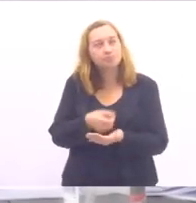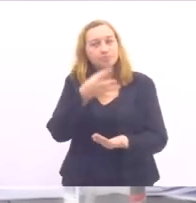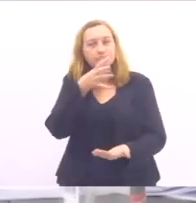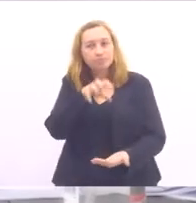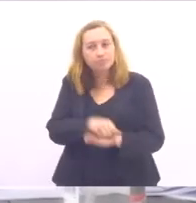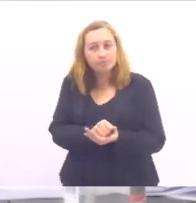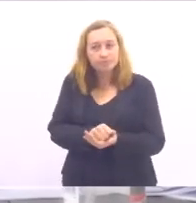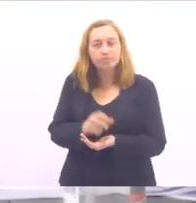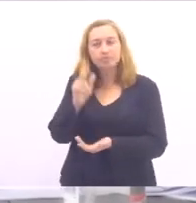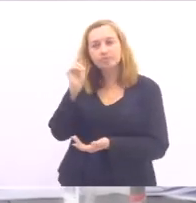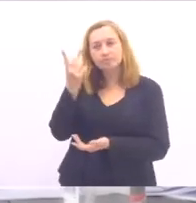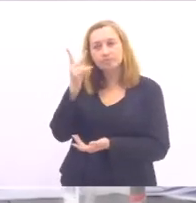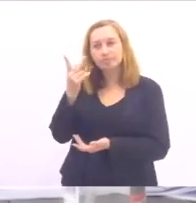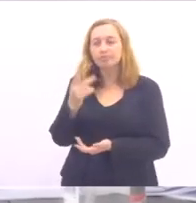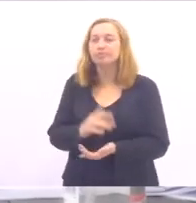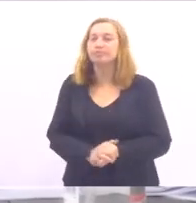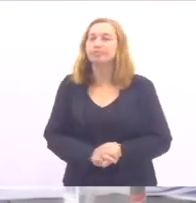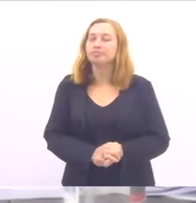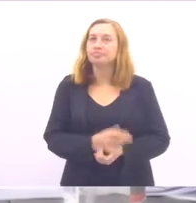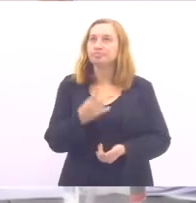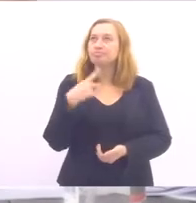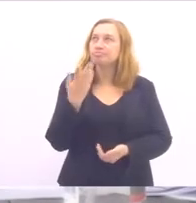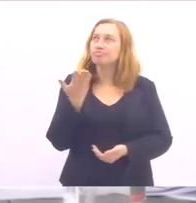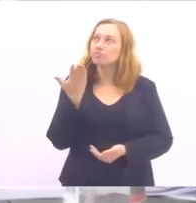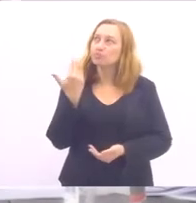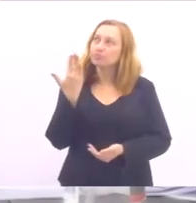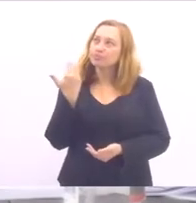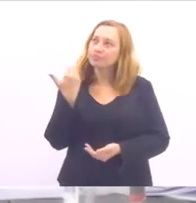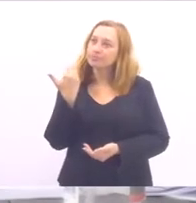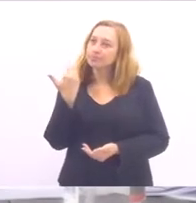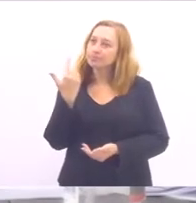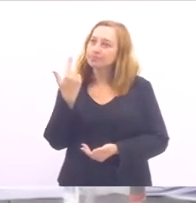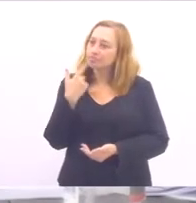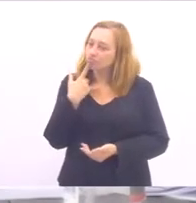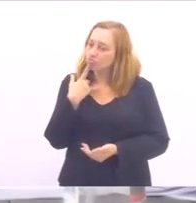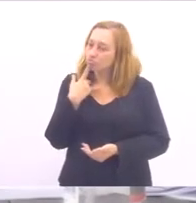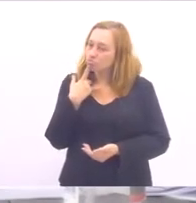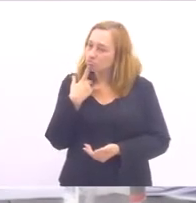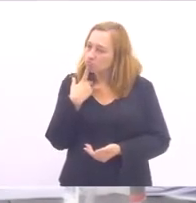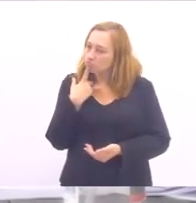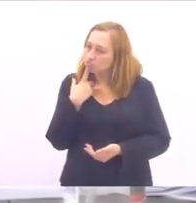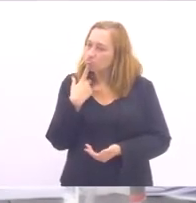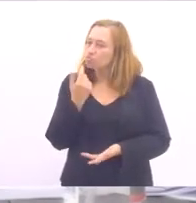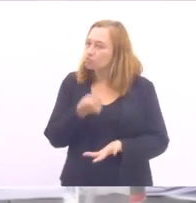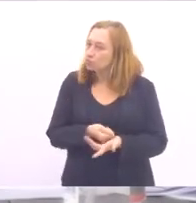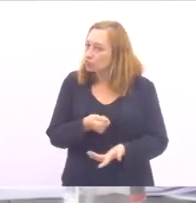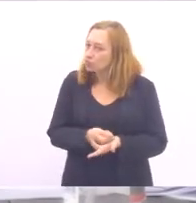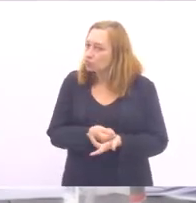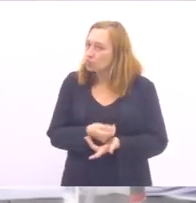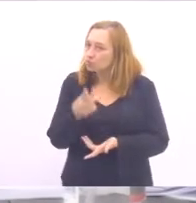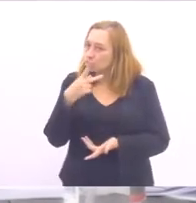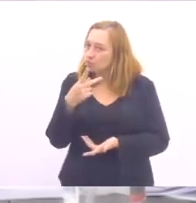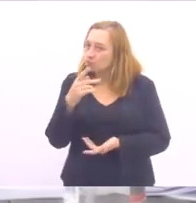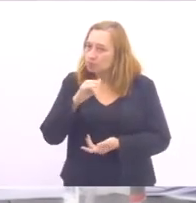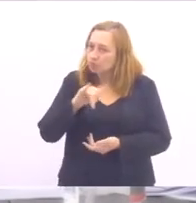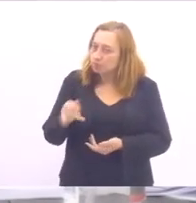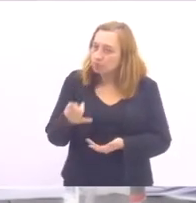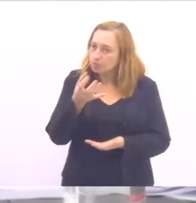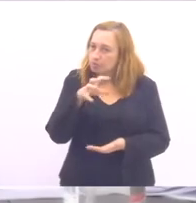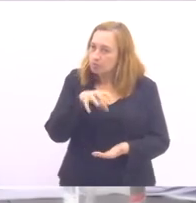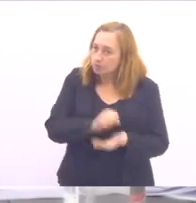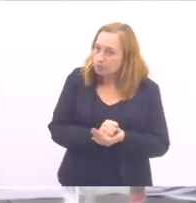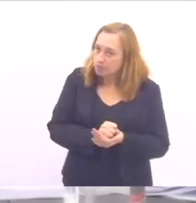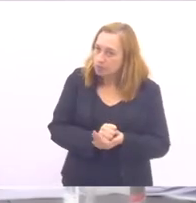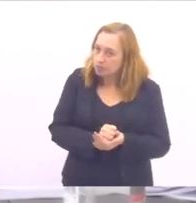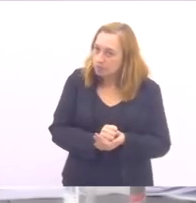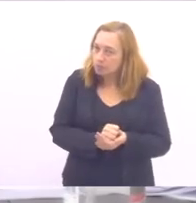cadastro. E aí a gente até falou na época, não eram vocês, mas a gente cobrou do INED e disse assim, olha, vamos aproveitar o cadastro